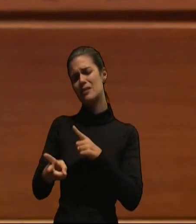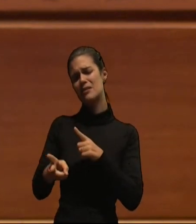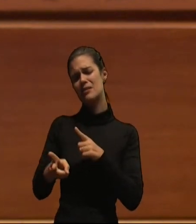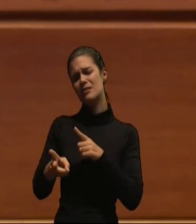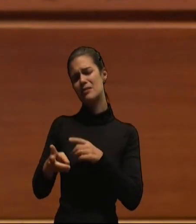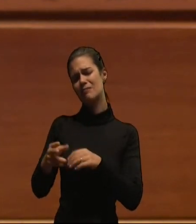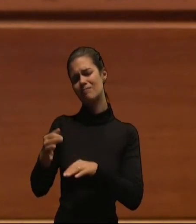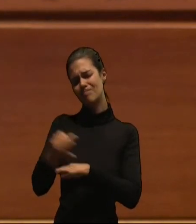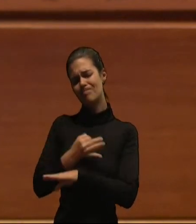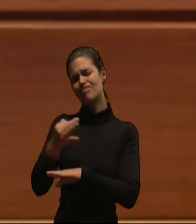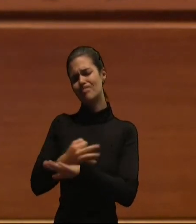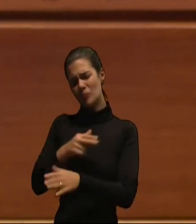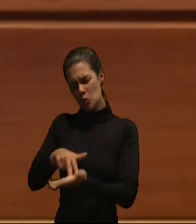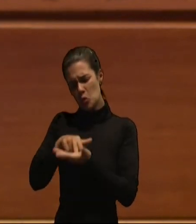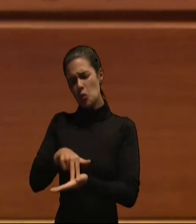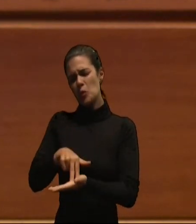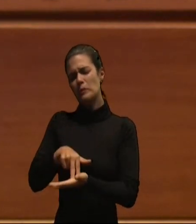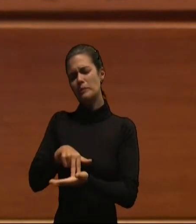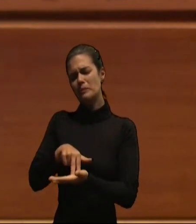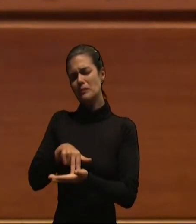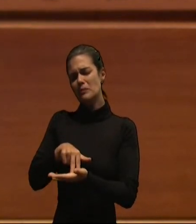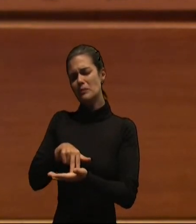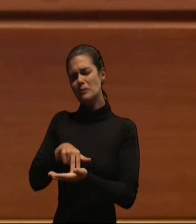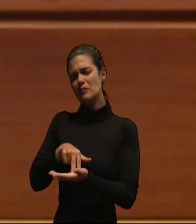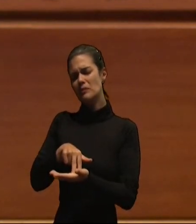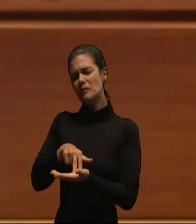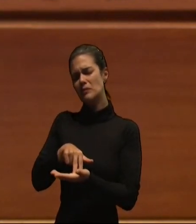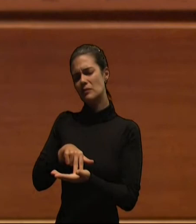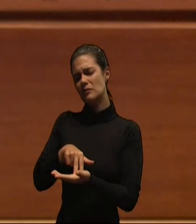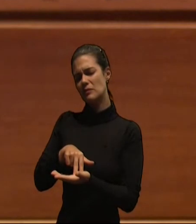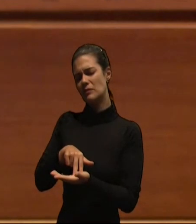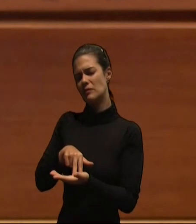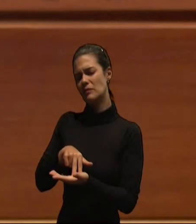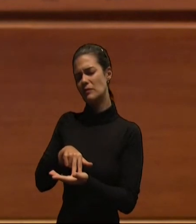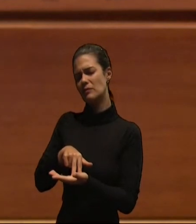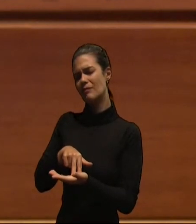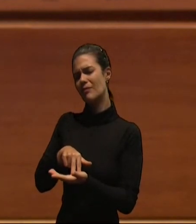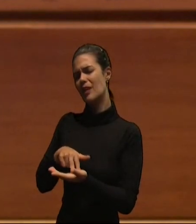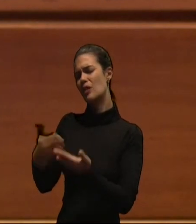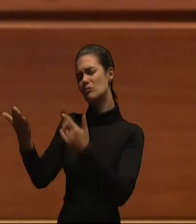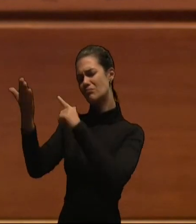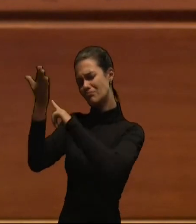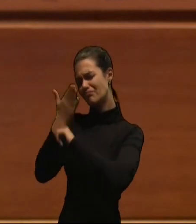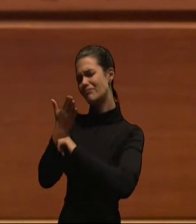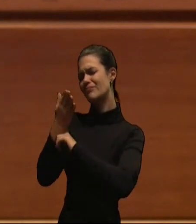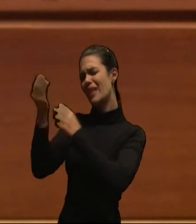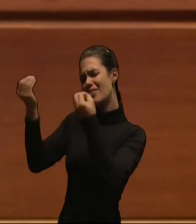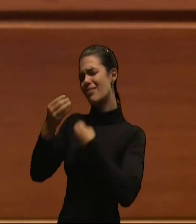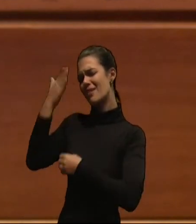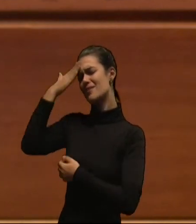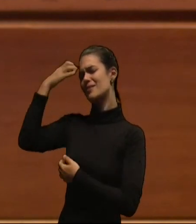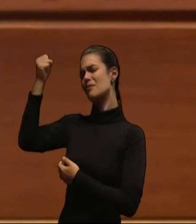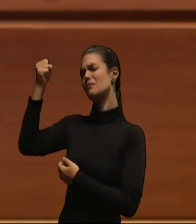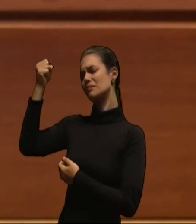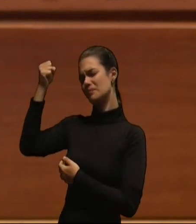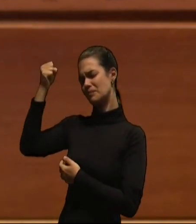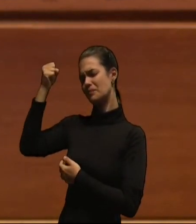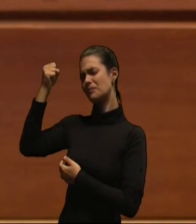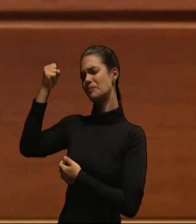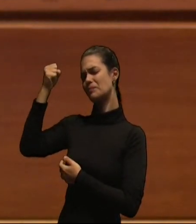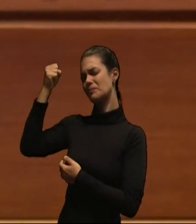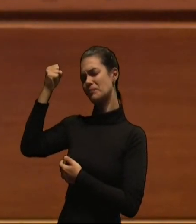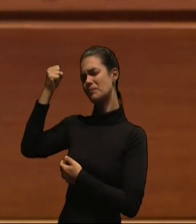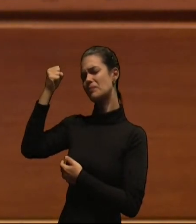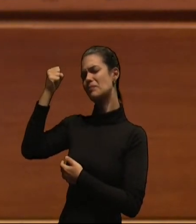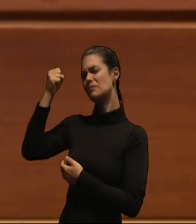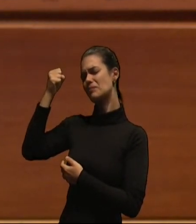ó Deus, em nossas questões. Traga-nos direcionamento, traga-nos luz, Pai, para que nós possamos fazer tão somente aquilo